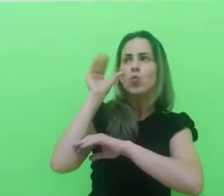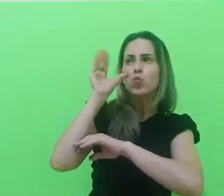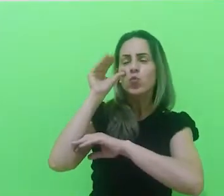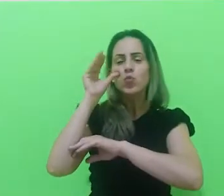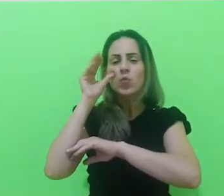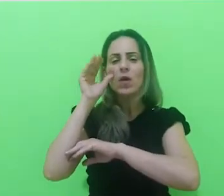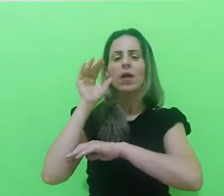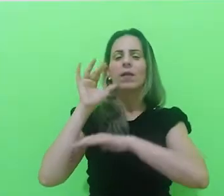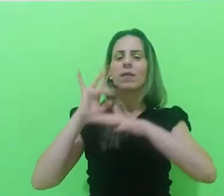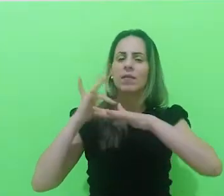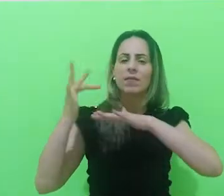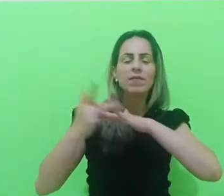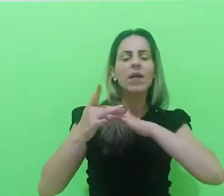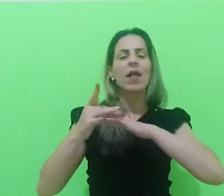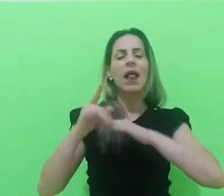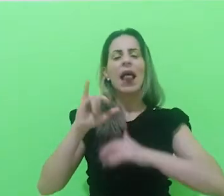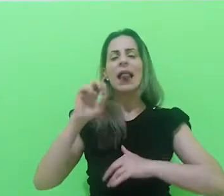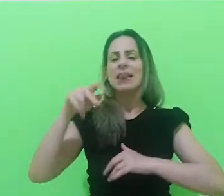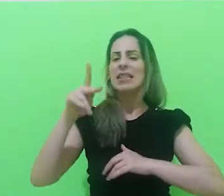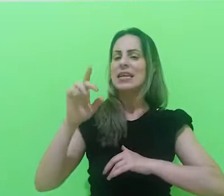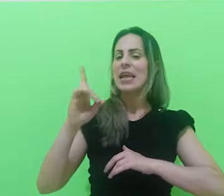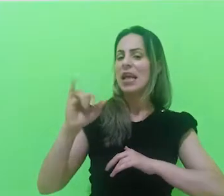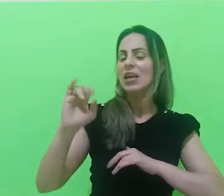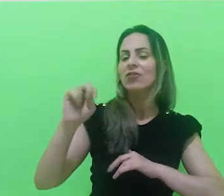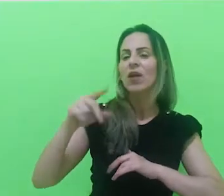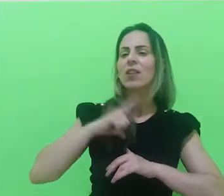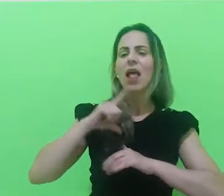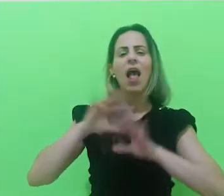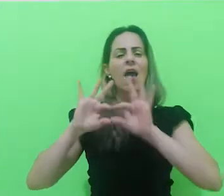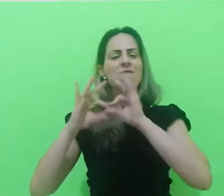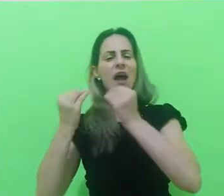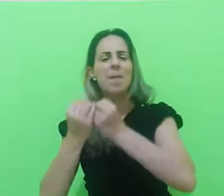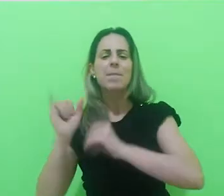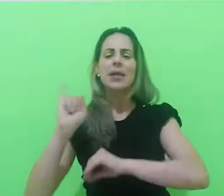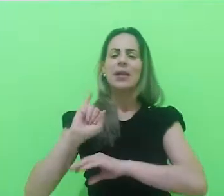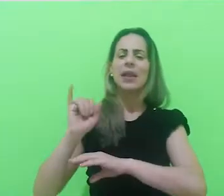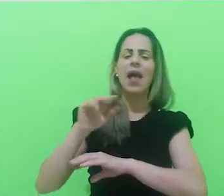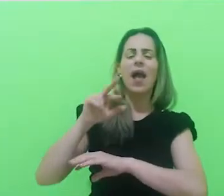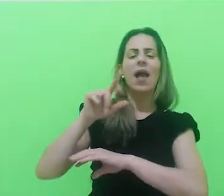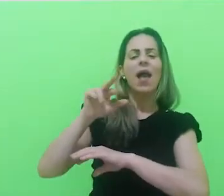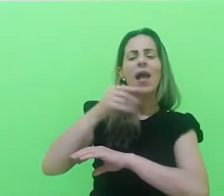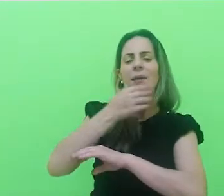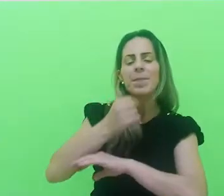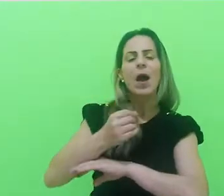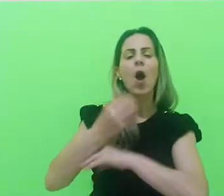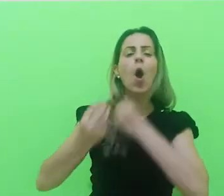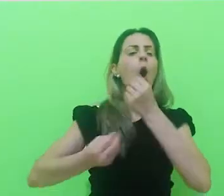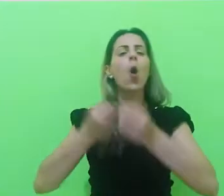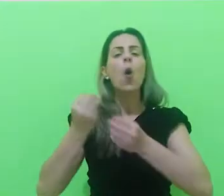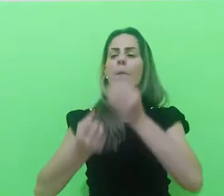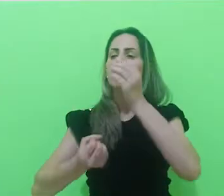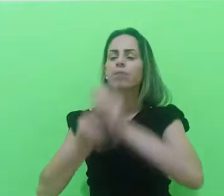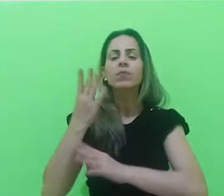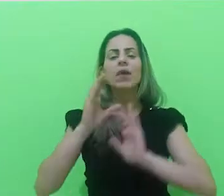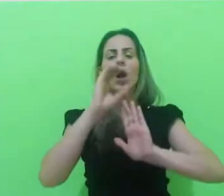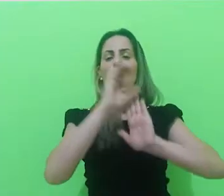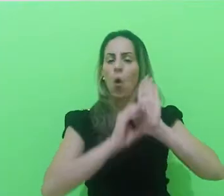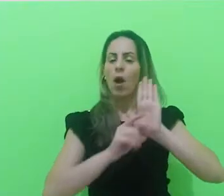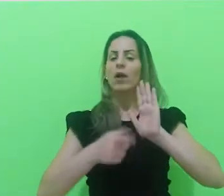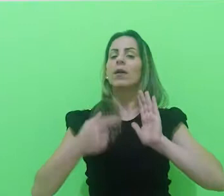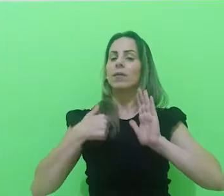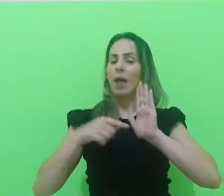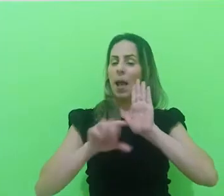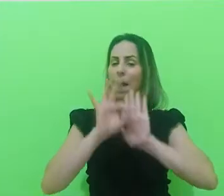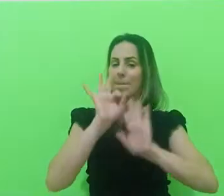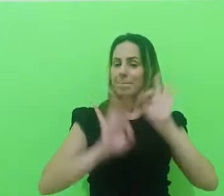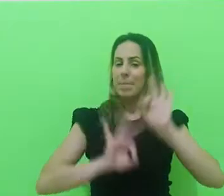o LinkedIn do seu irmão, de alguém que você tenha na família, como eles montaram esse currículo no LinkedIn e prepare o seu. Isso é um